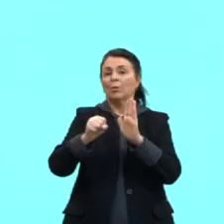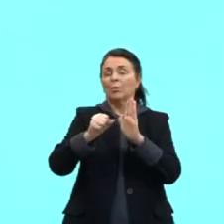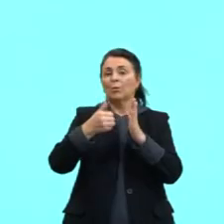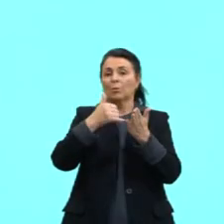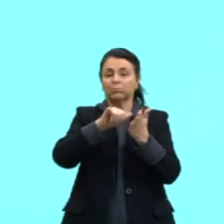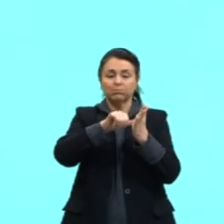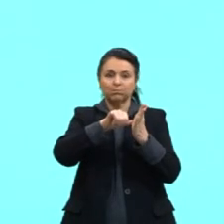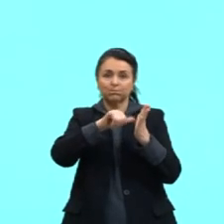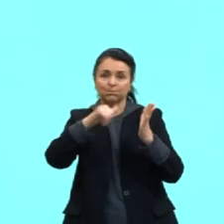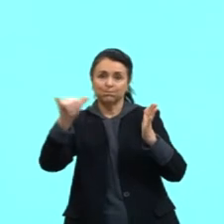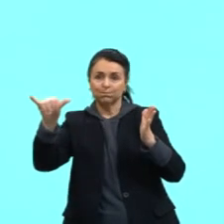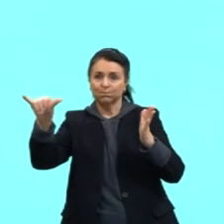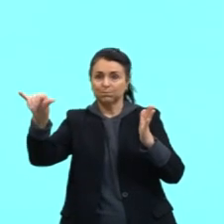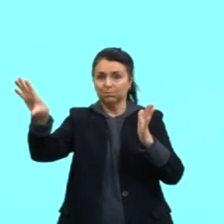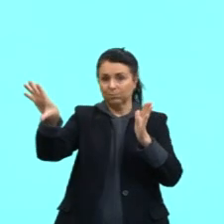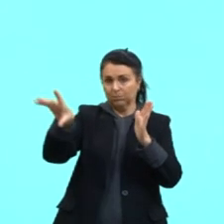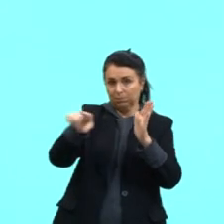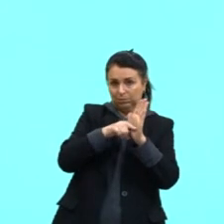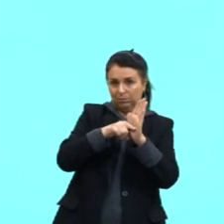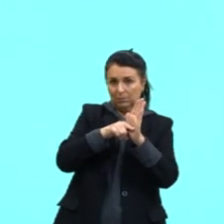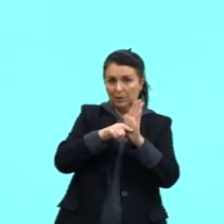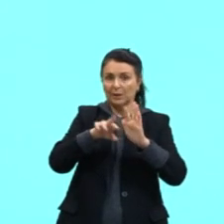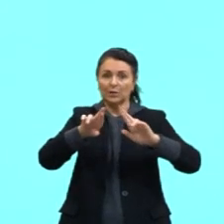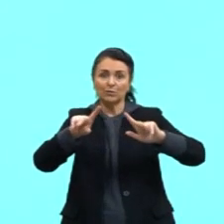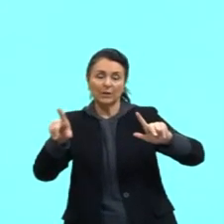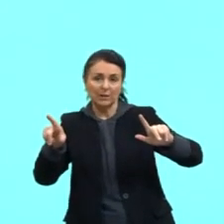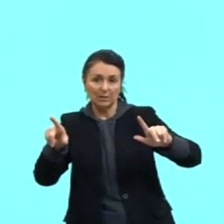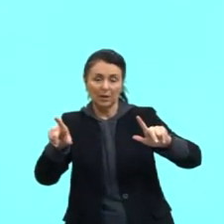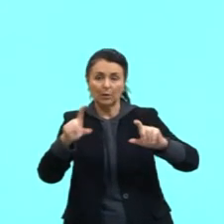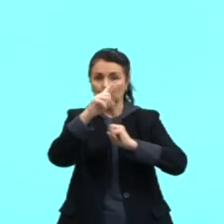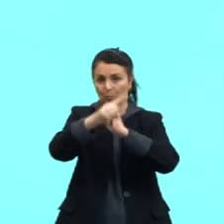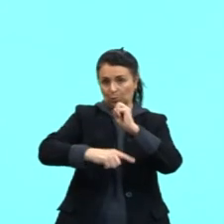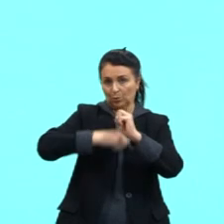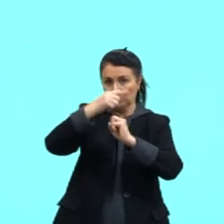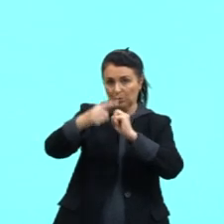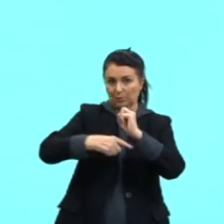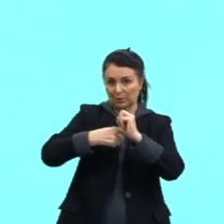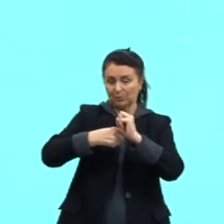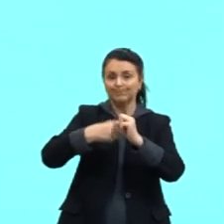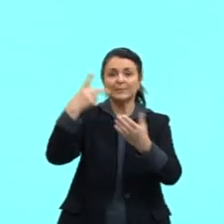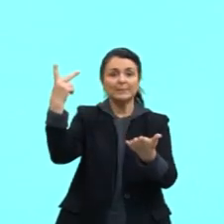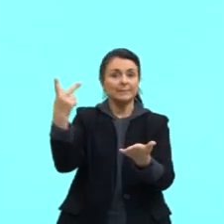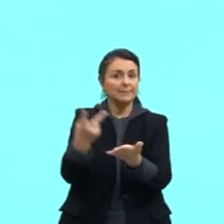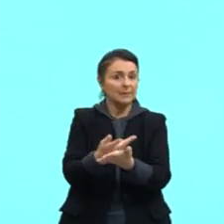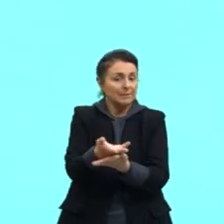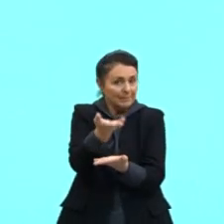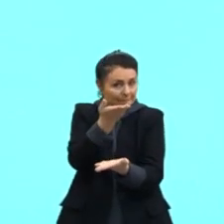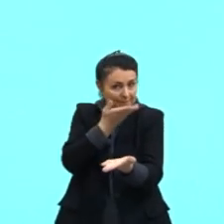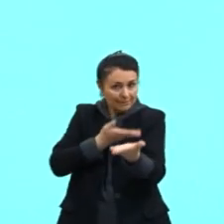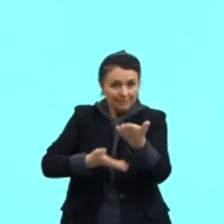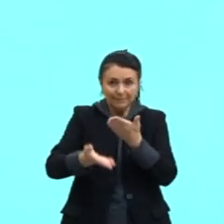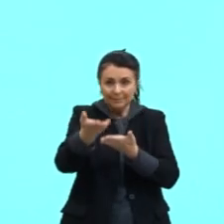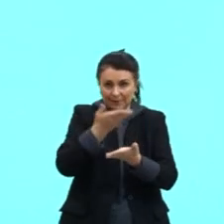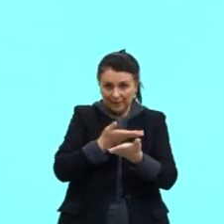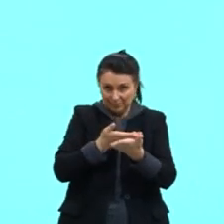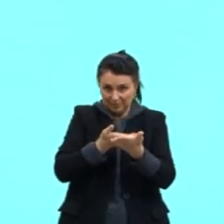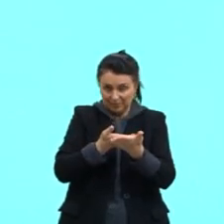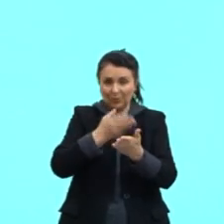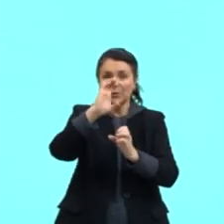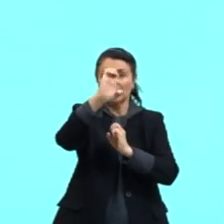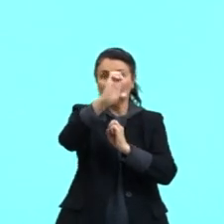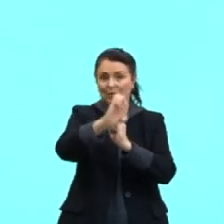eletronegativo com pouca diferença entre esses átomos ocorre então o compartilhamento de elétrons e não a doação